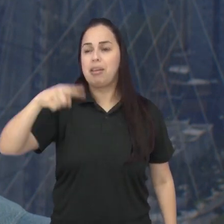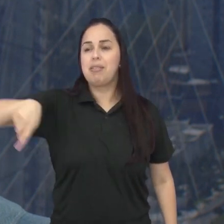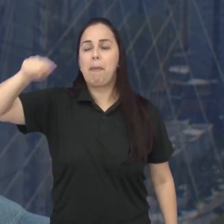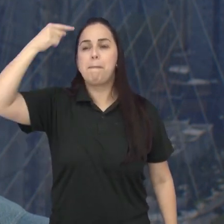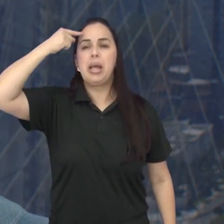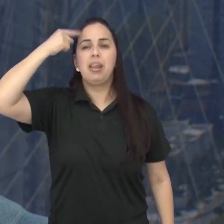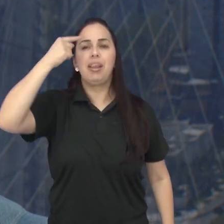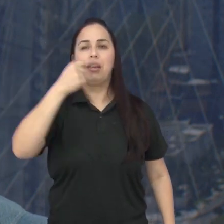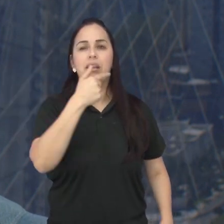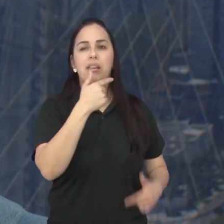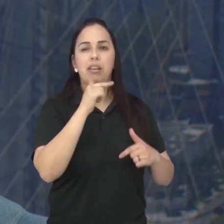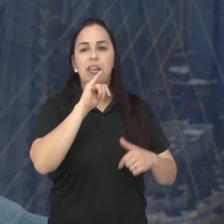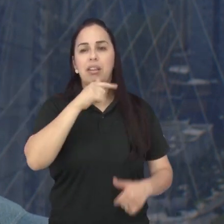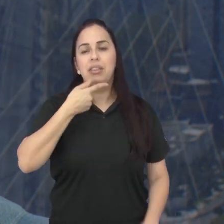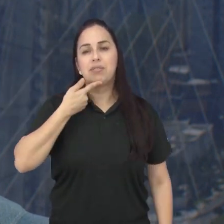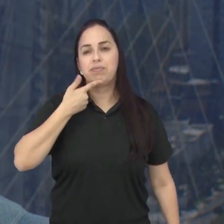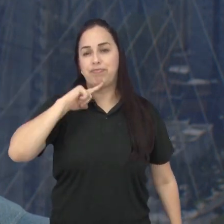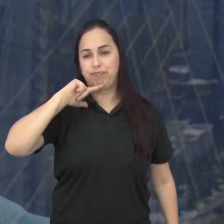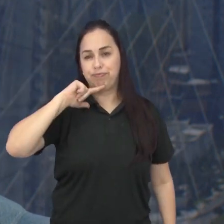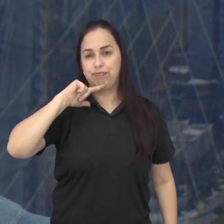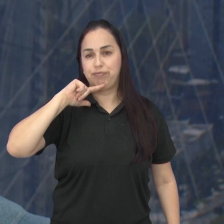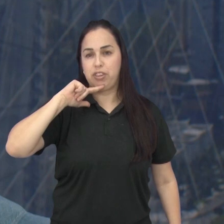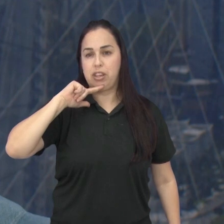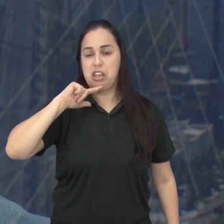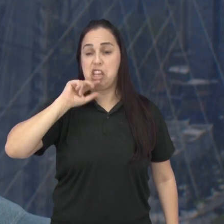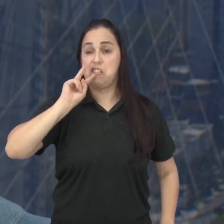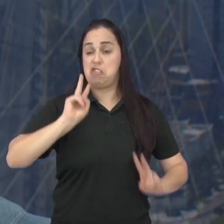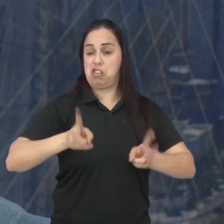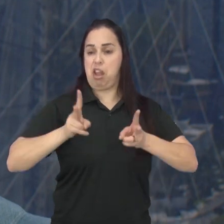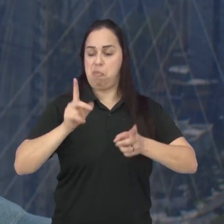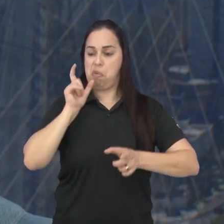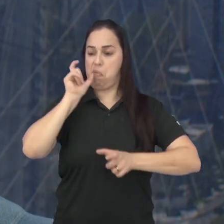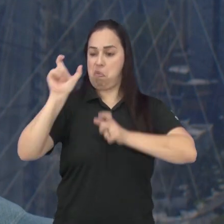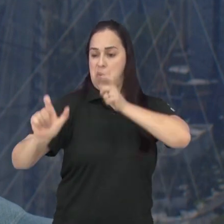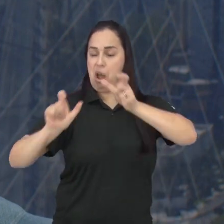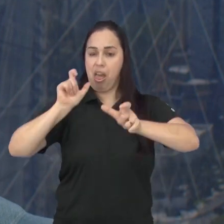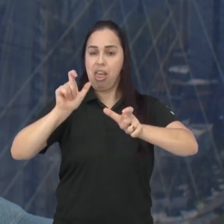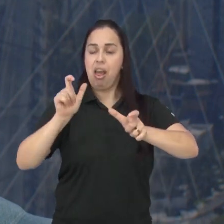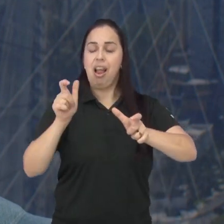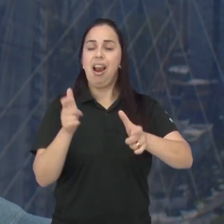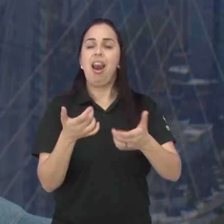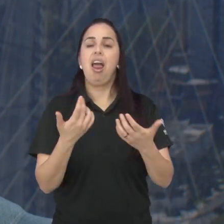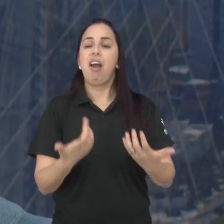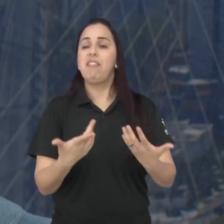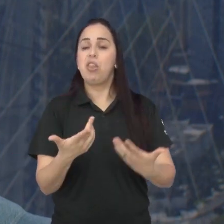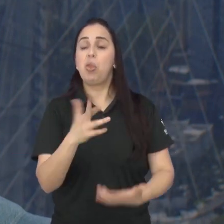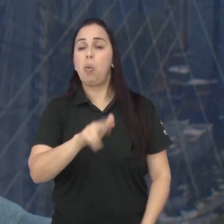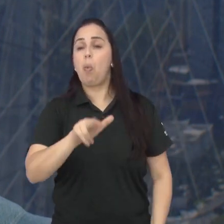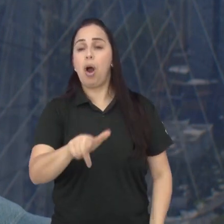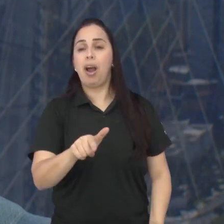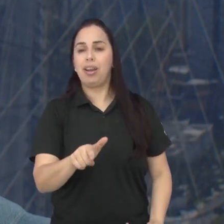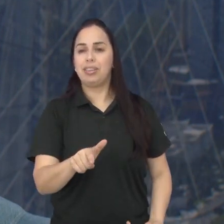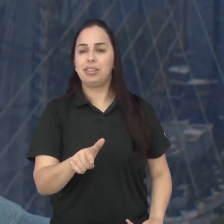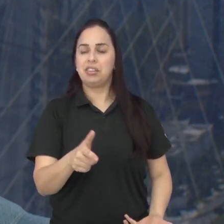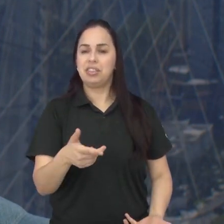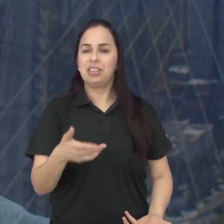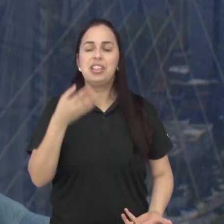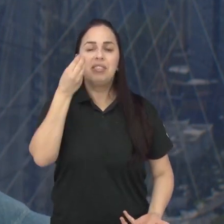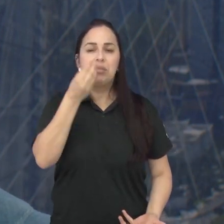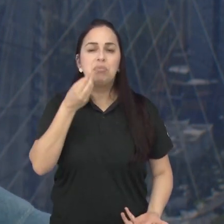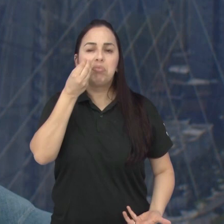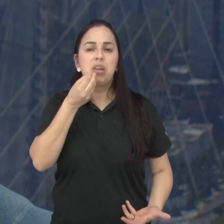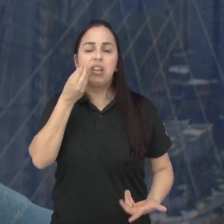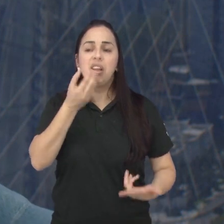que sempre está pronta para atacar e não carrega a leveza, né, de